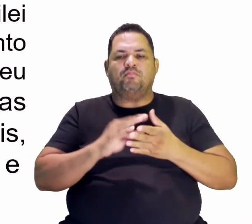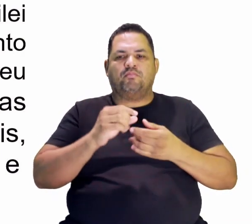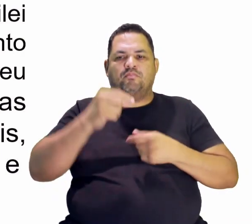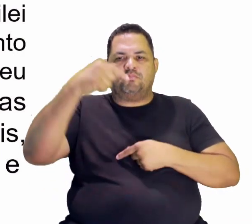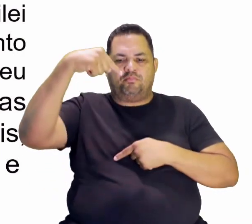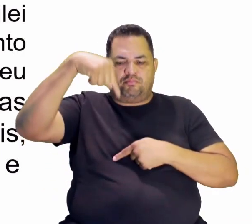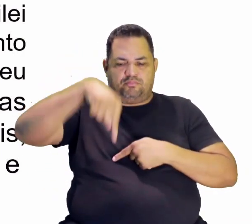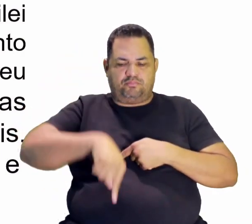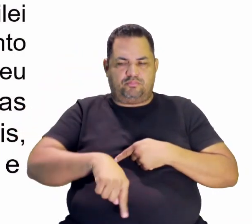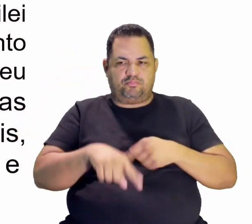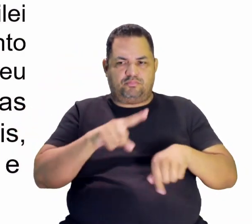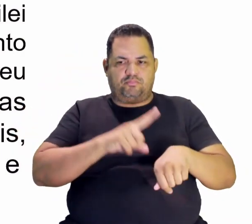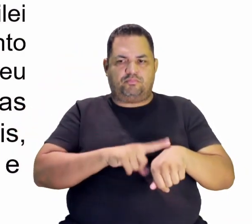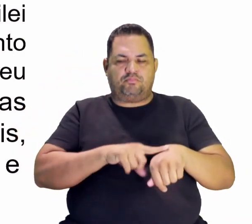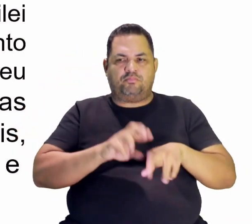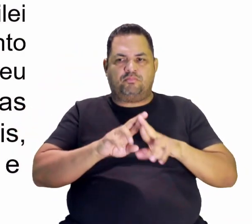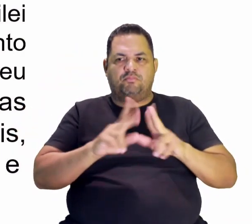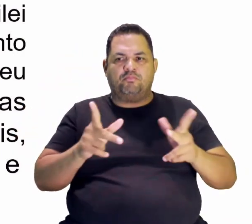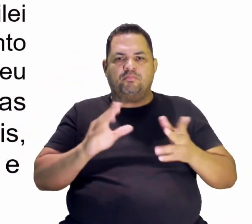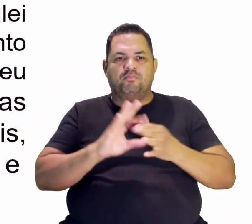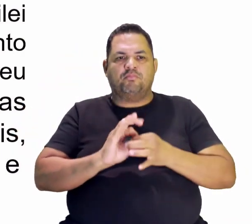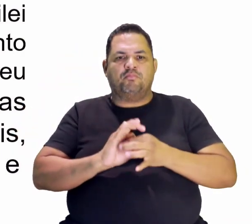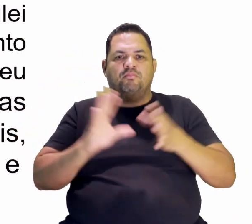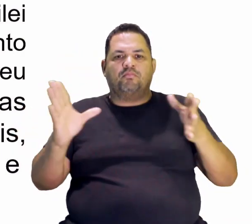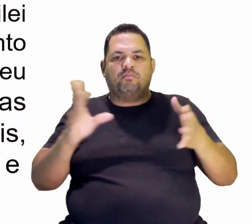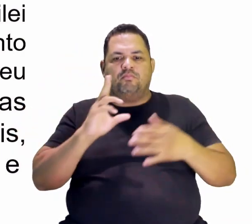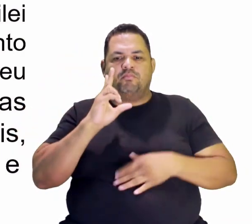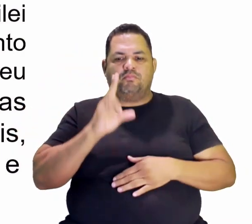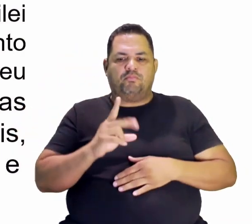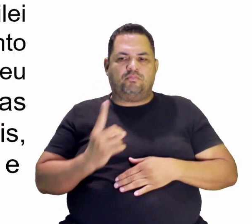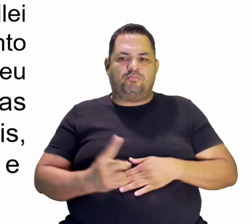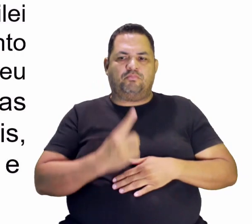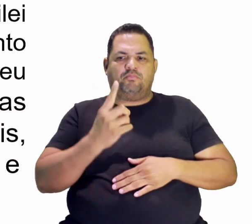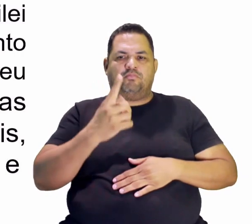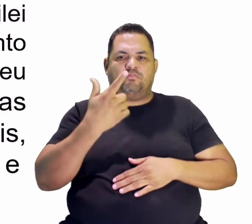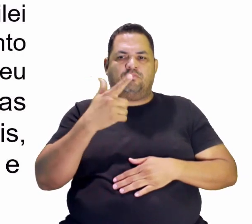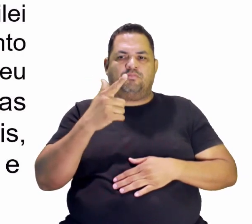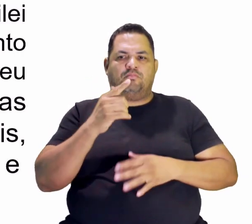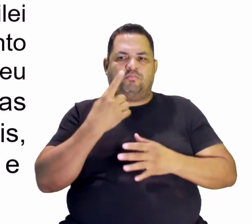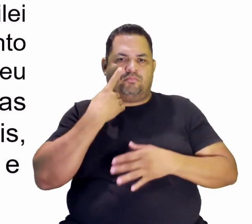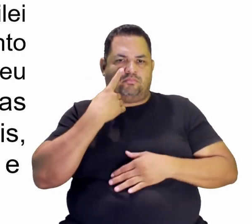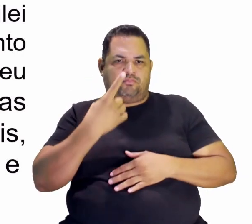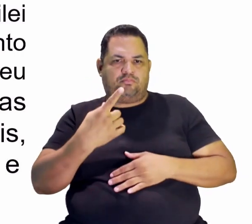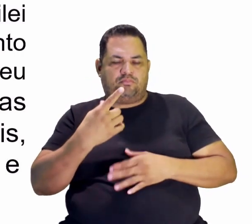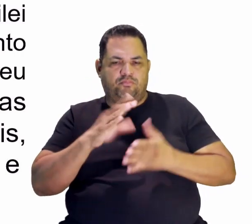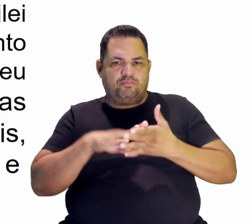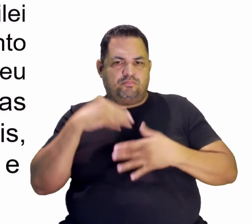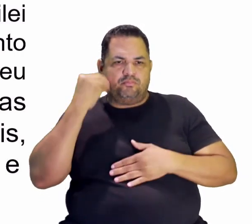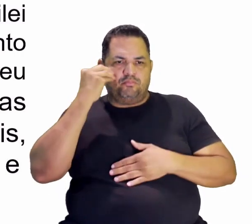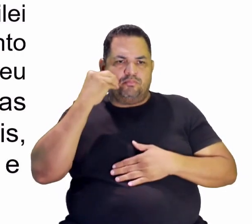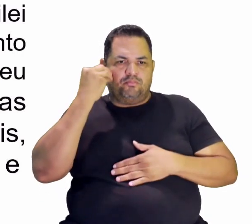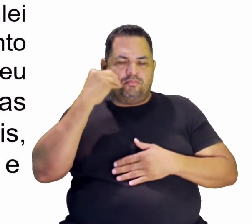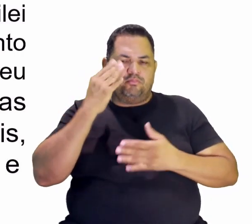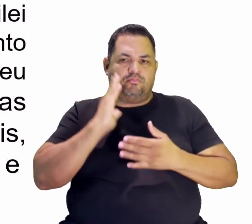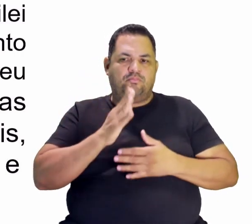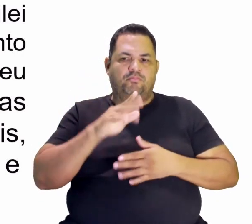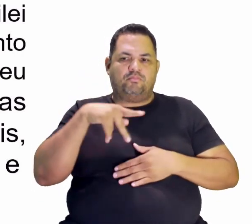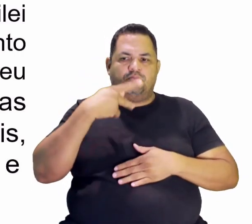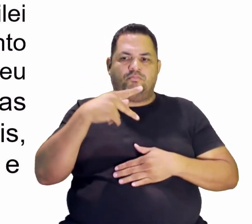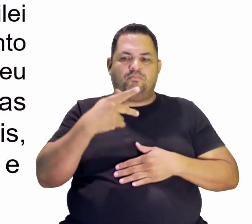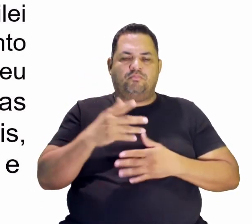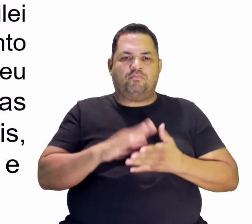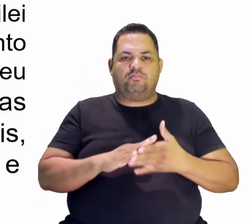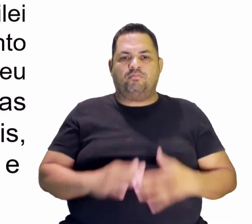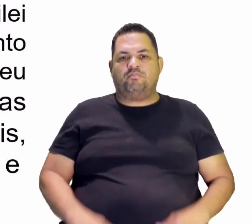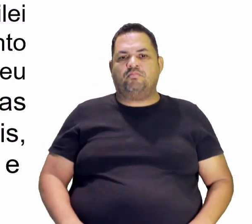com tempos diferentes, ao serem abandonados de uma mesma altura, sem qualquer tipo de verificação experimental. Já falei durante as aulas